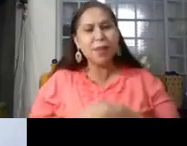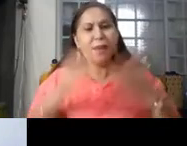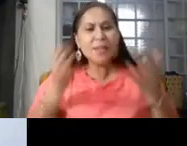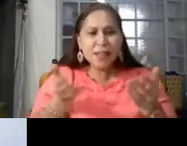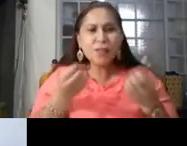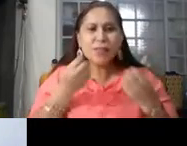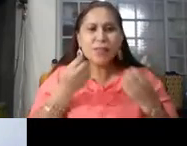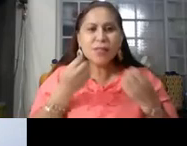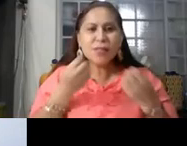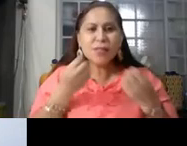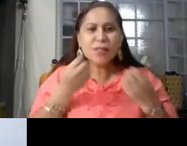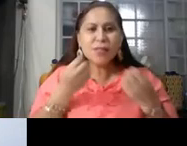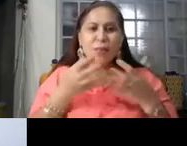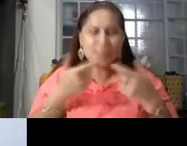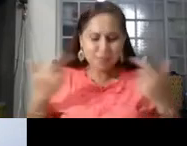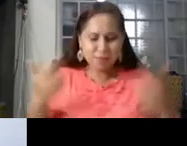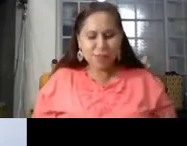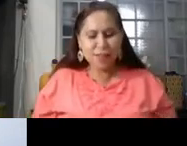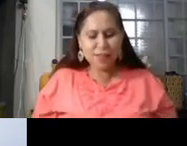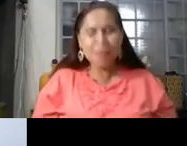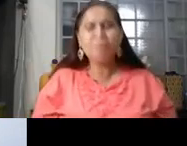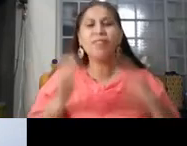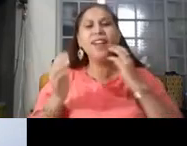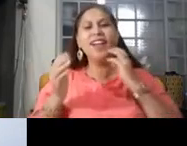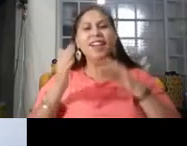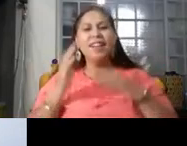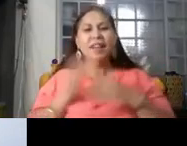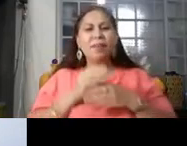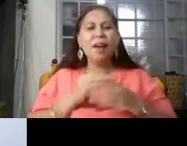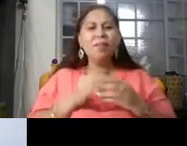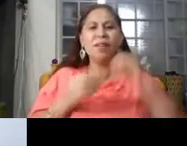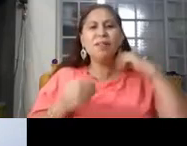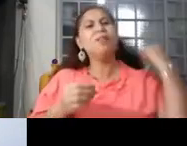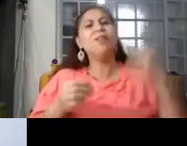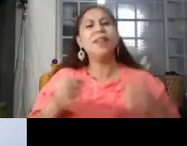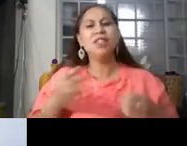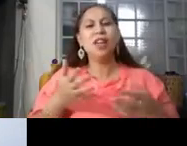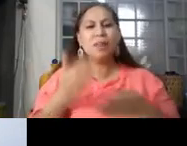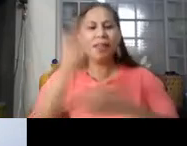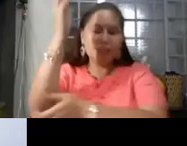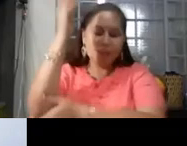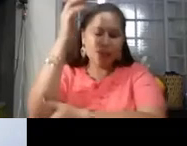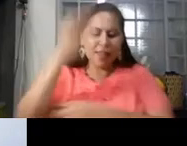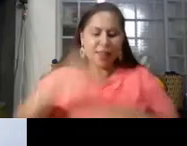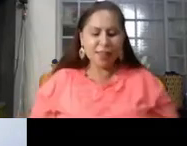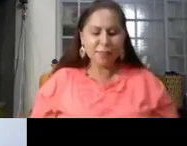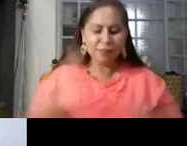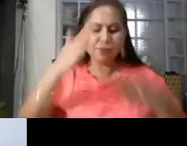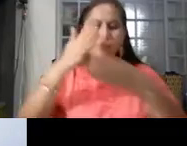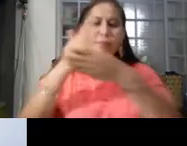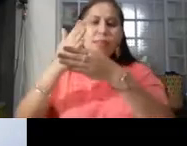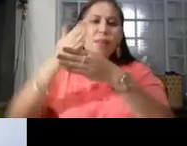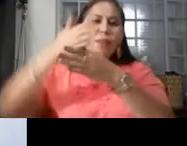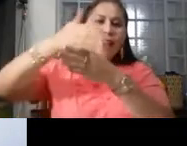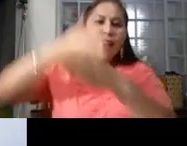eu vou ser boazinha com vocês, né? Dar uma colher de chá, porque está sendo pela internet.